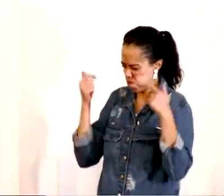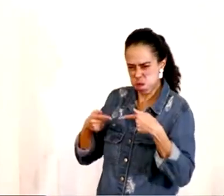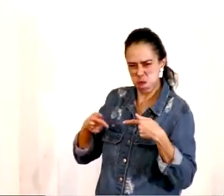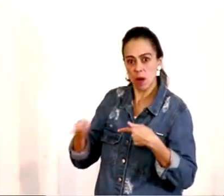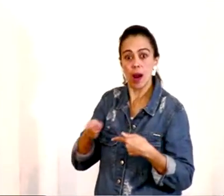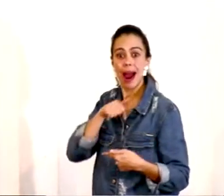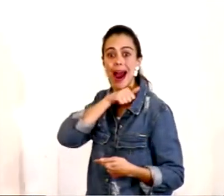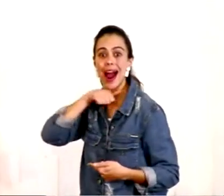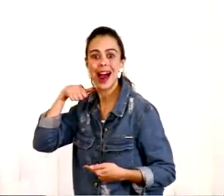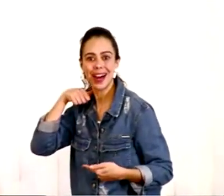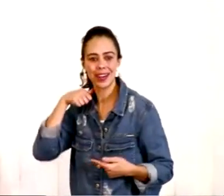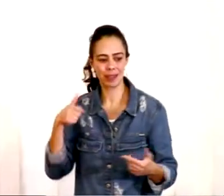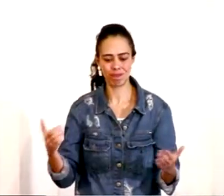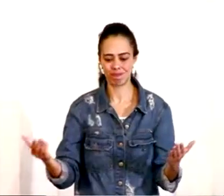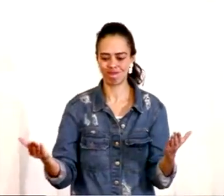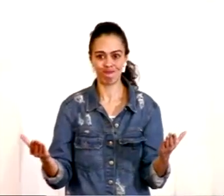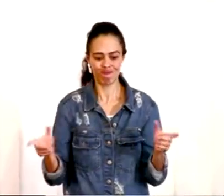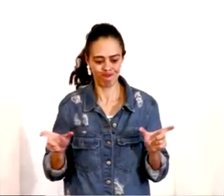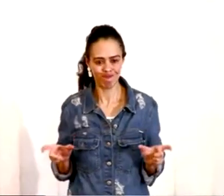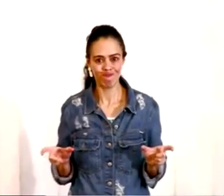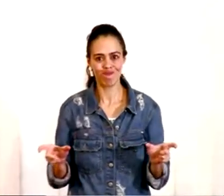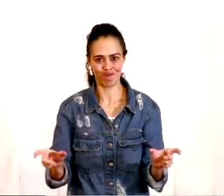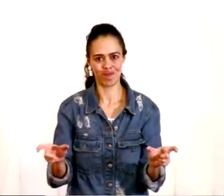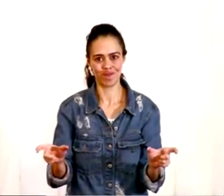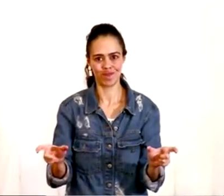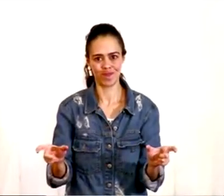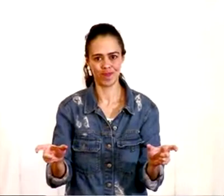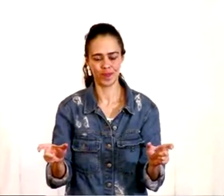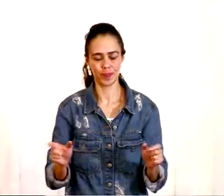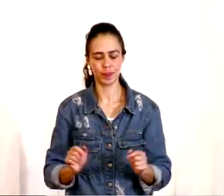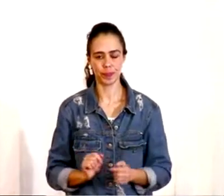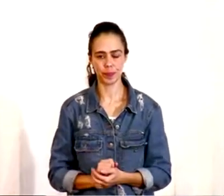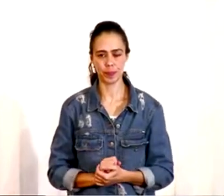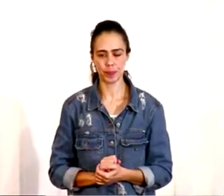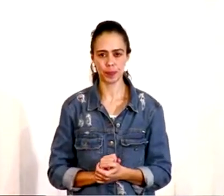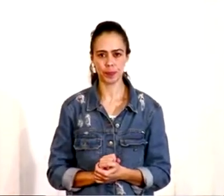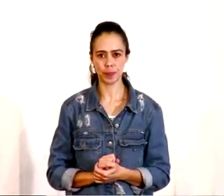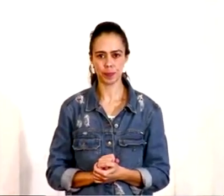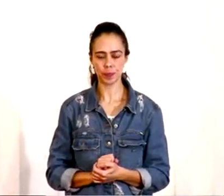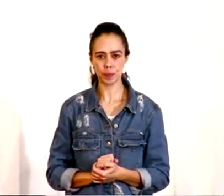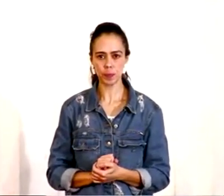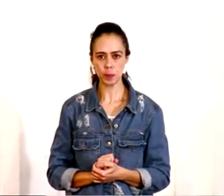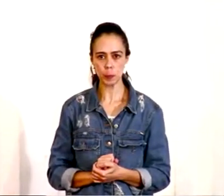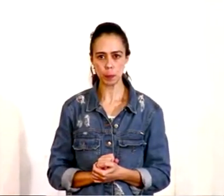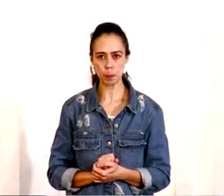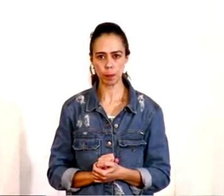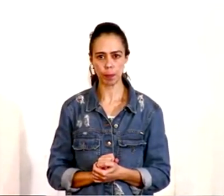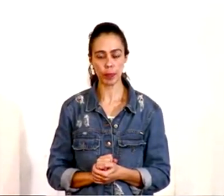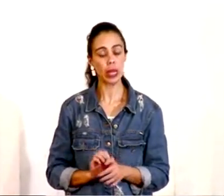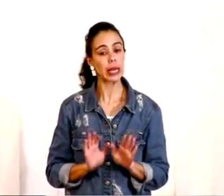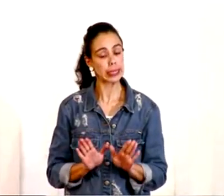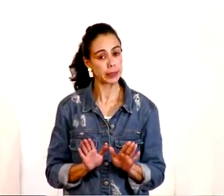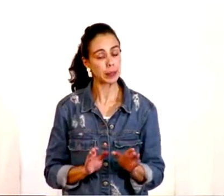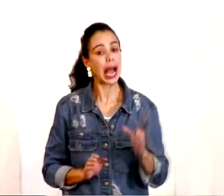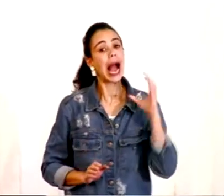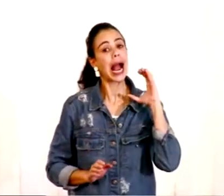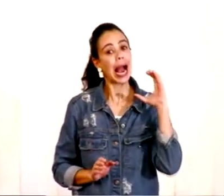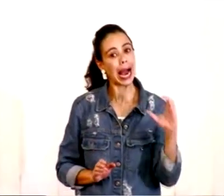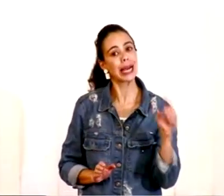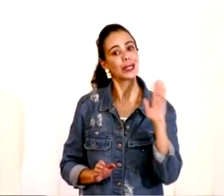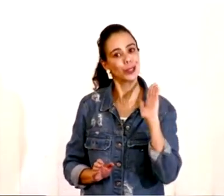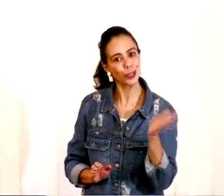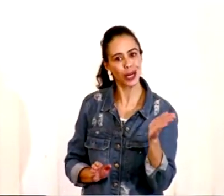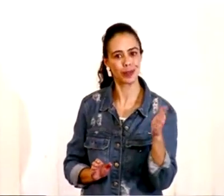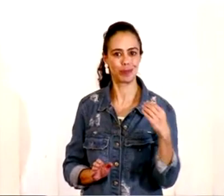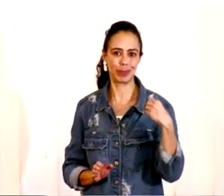para alertar o caminho que ele estava seguindo. Apesar de Caim já estar em pecado, irando-se